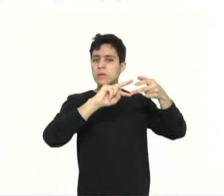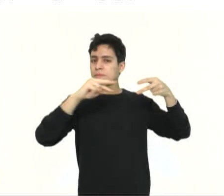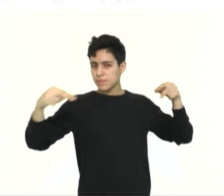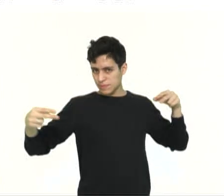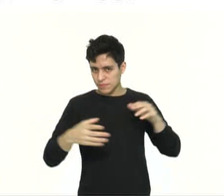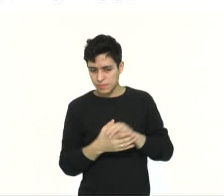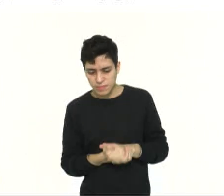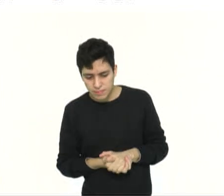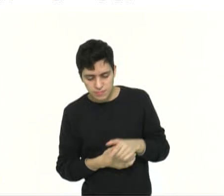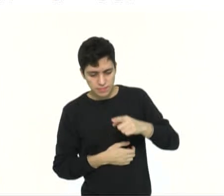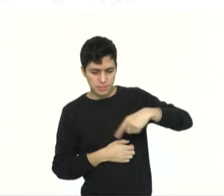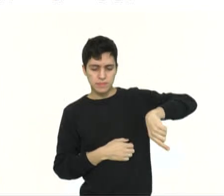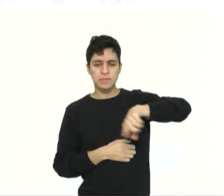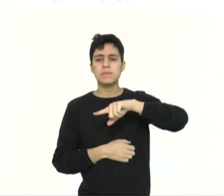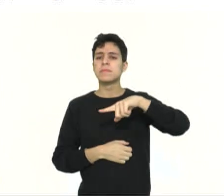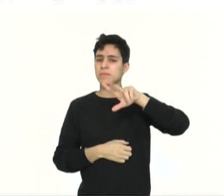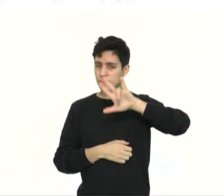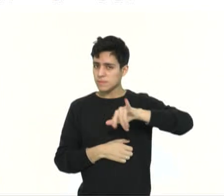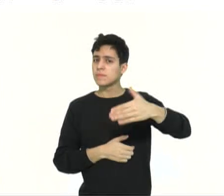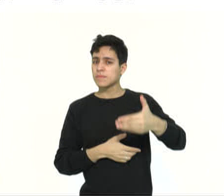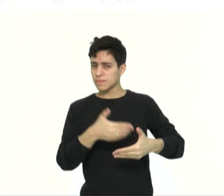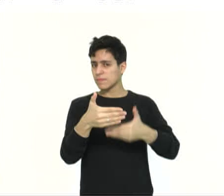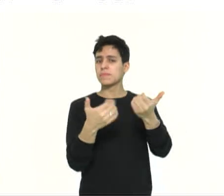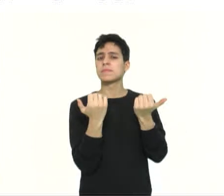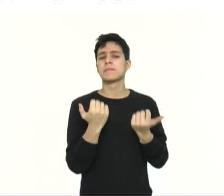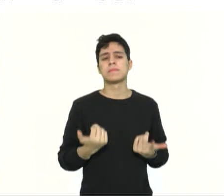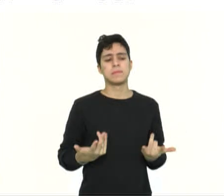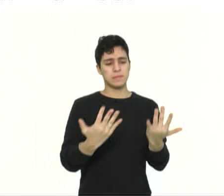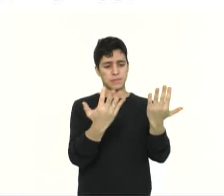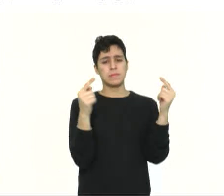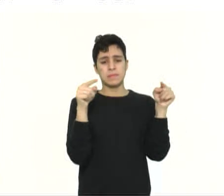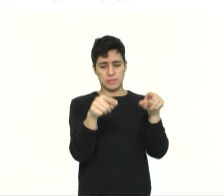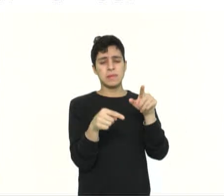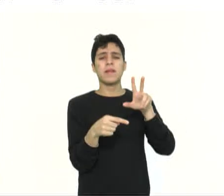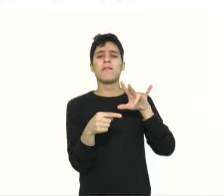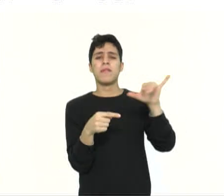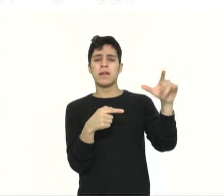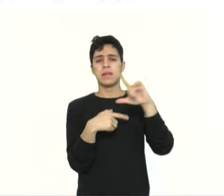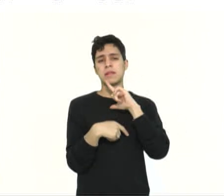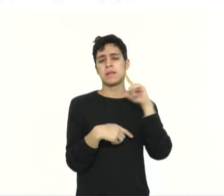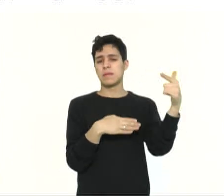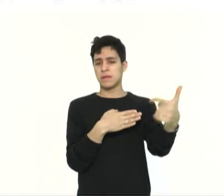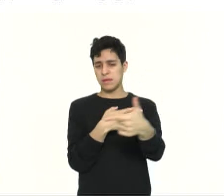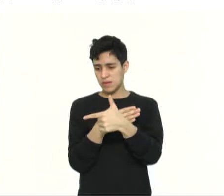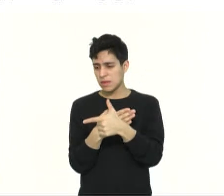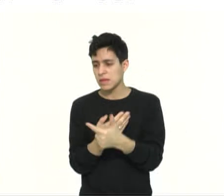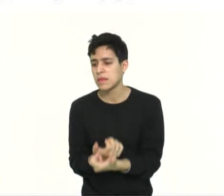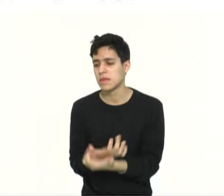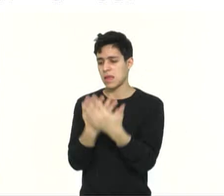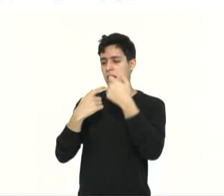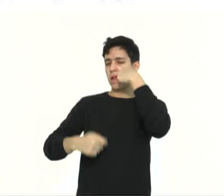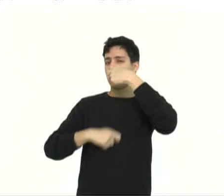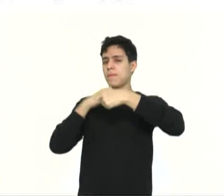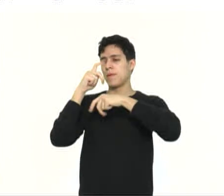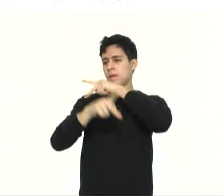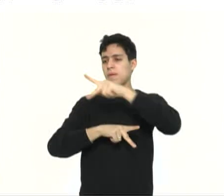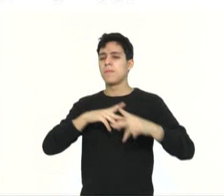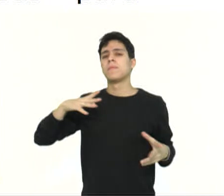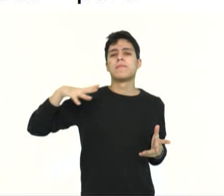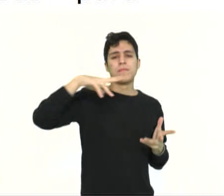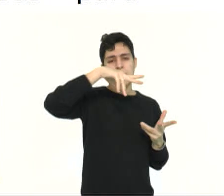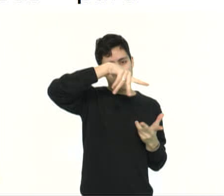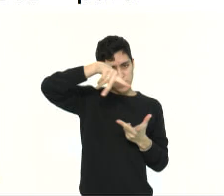escola com a possibilidade de não recorrer à biblioteca para consultar um livro. Existia a internet e